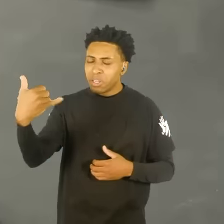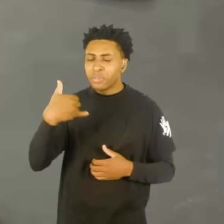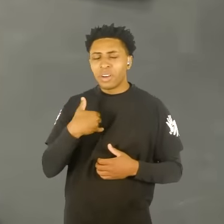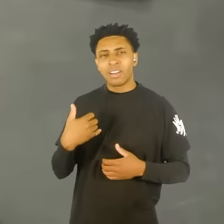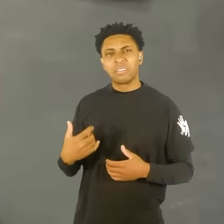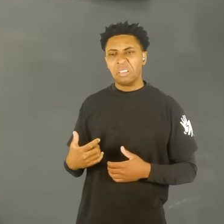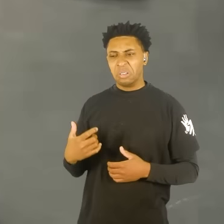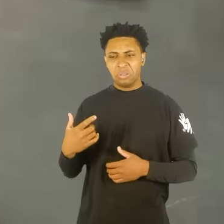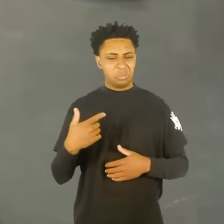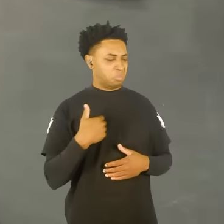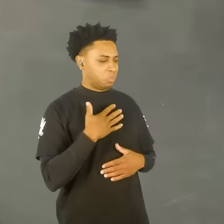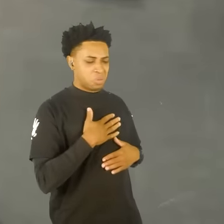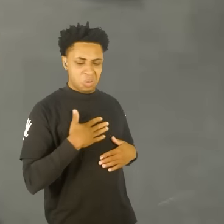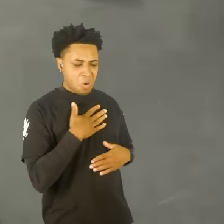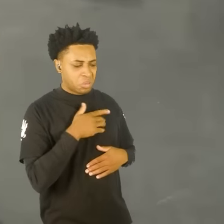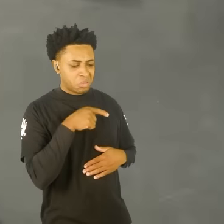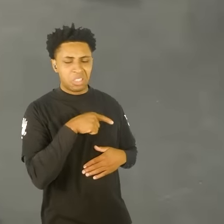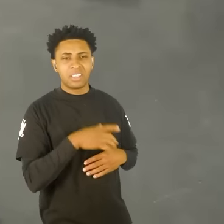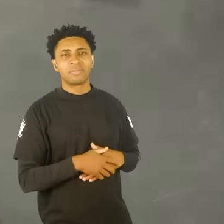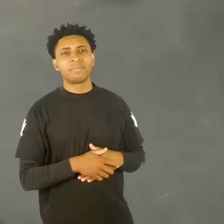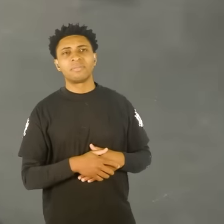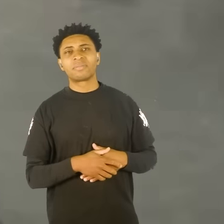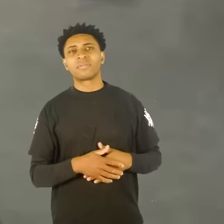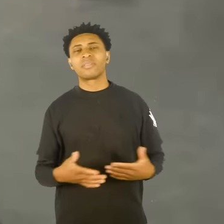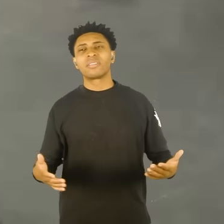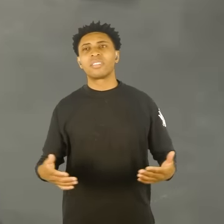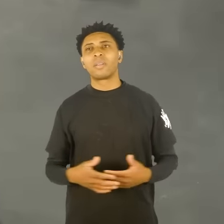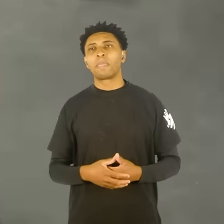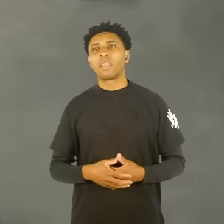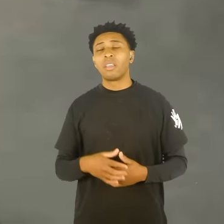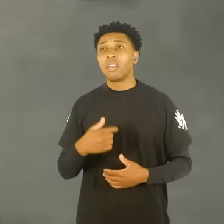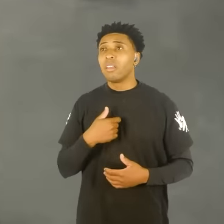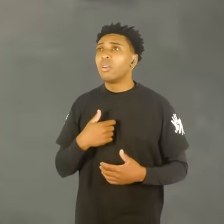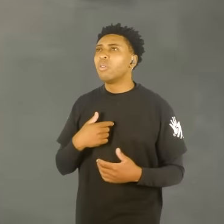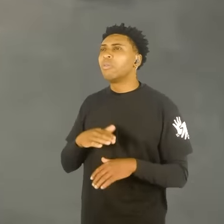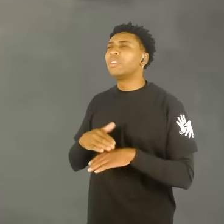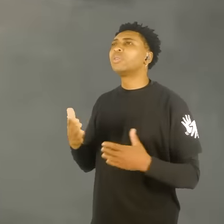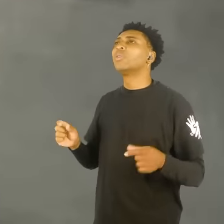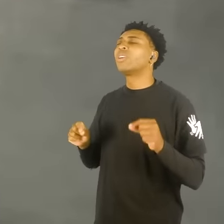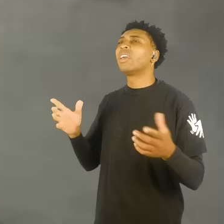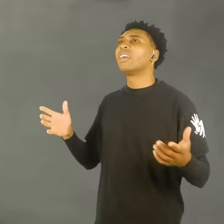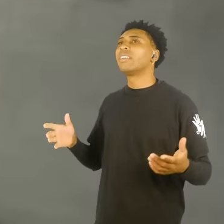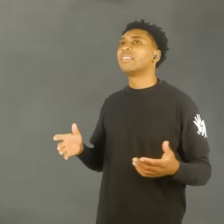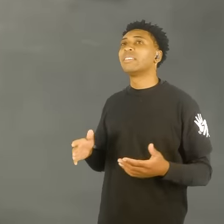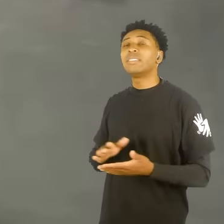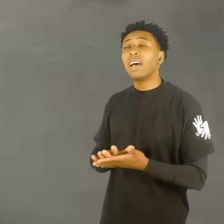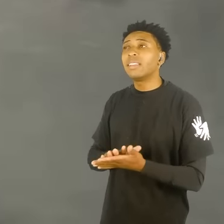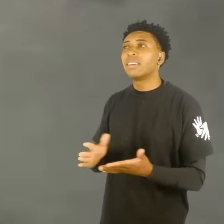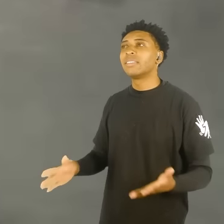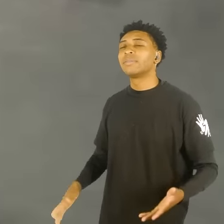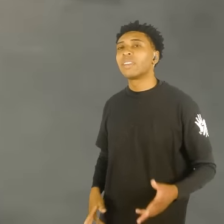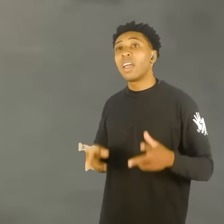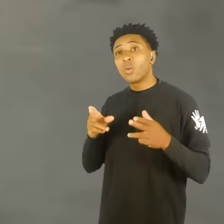Nada. Mas eu não sei, onde ele está eu não gosto. Aí você começa a perseguir. O camarada começa a avançar na